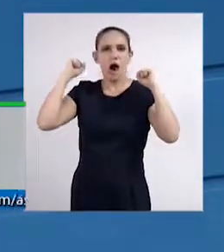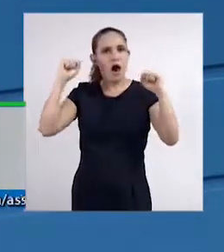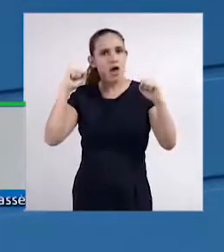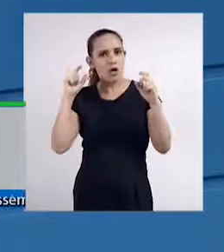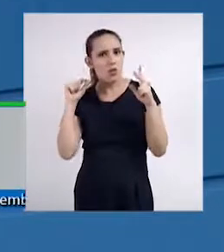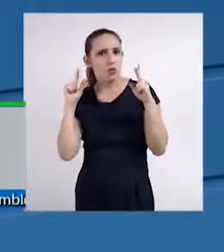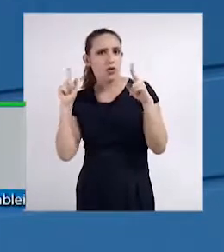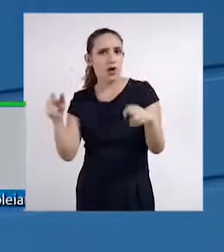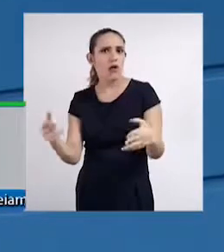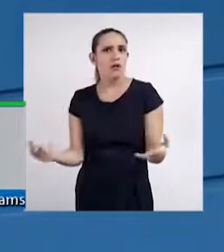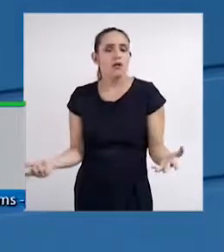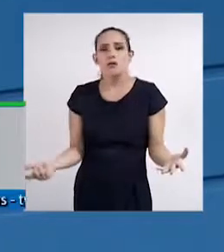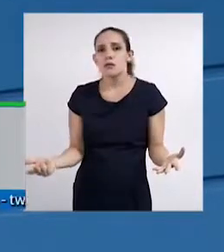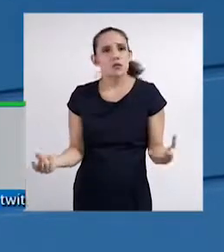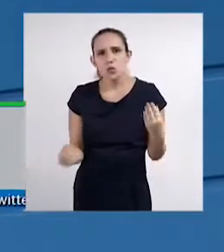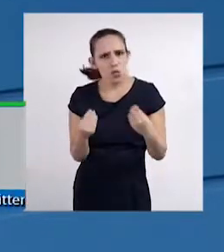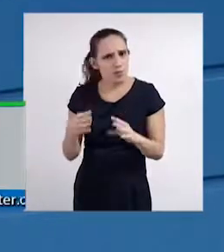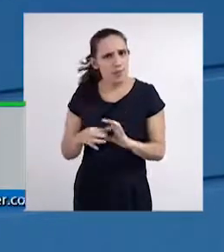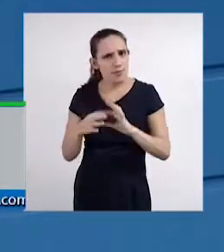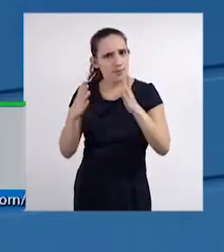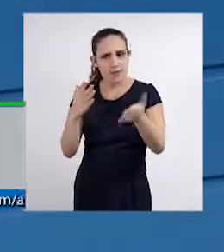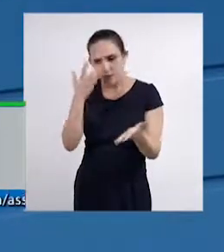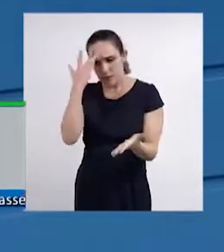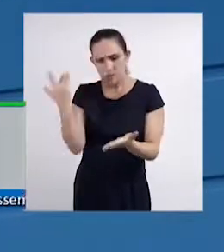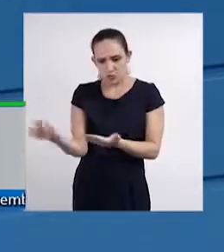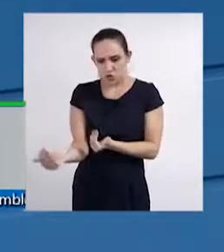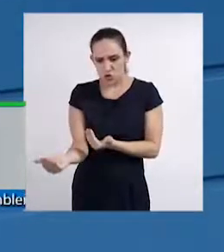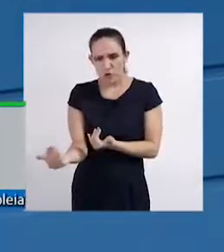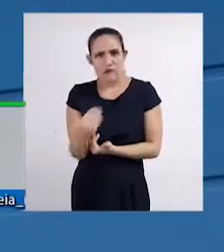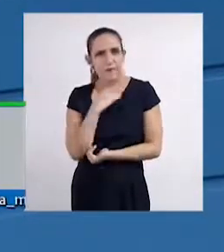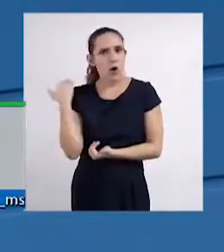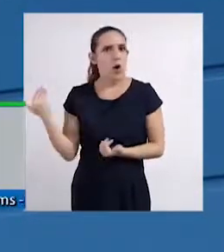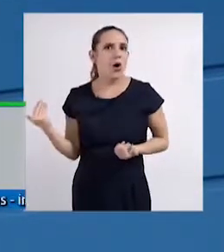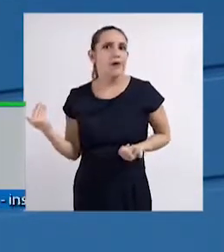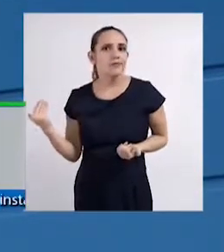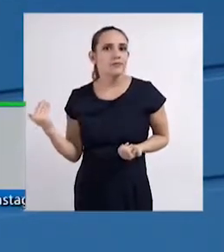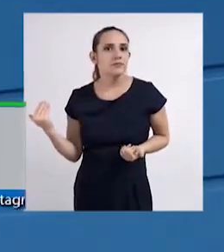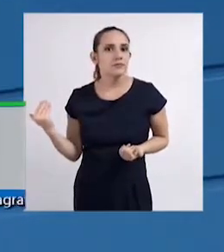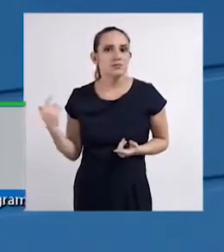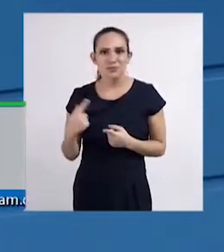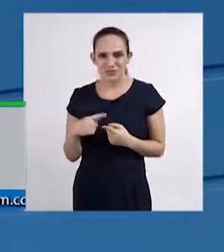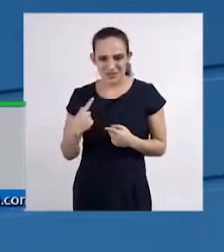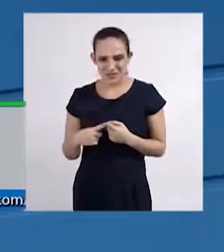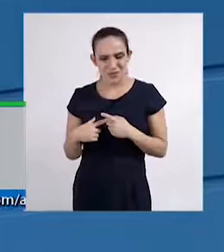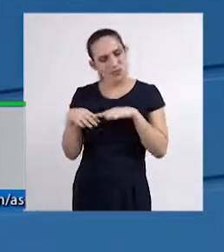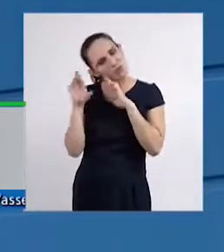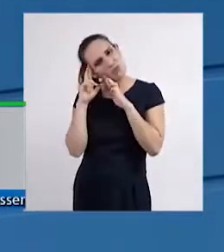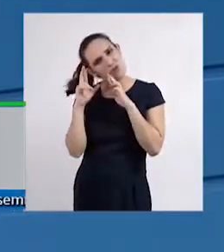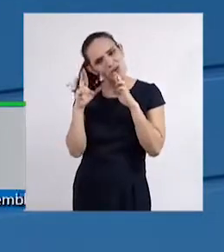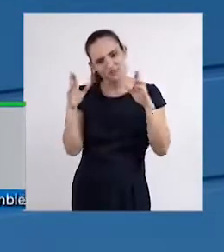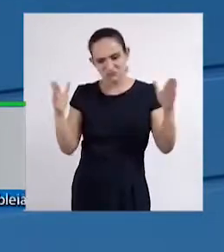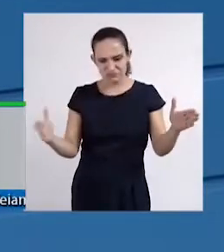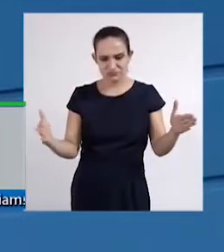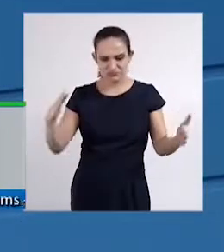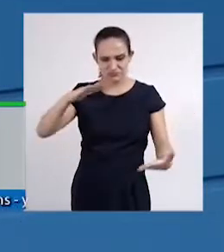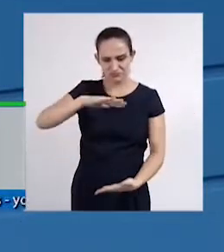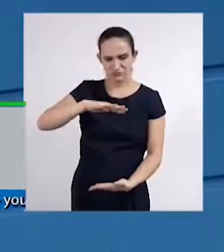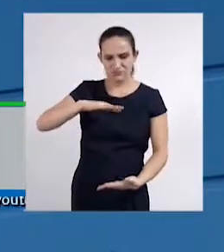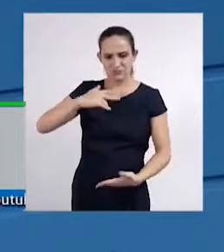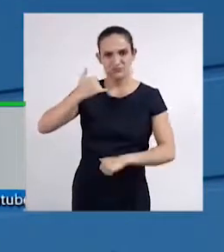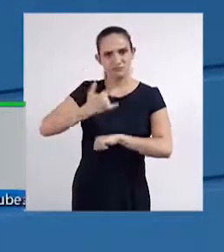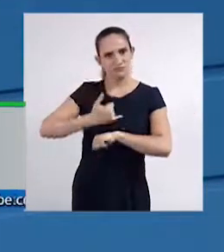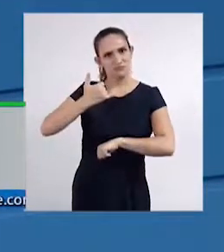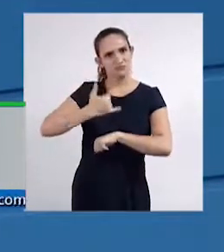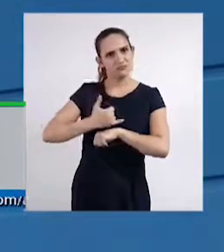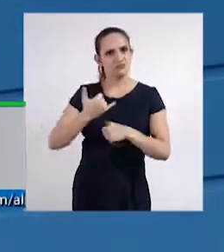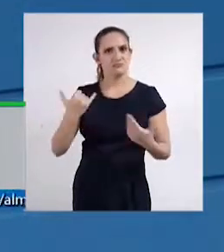e internacional, permitir com que aqueles jovens pudessem ficarem ali alojados, né, em contêineres. A gente lamenta profundamente,